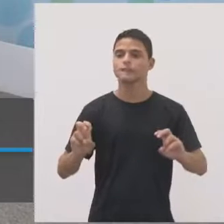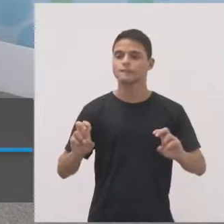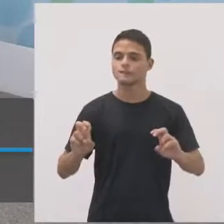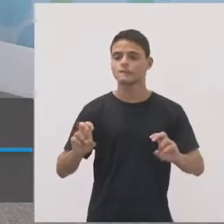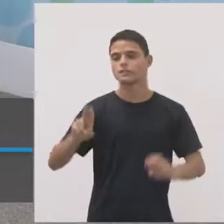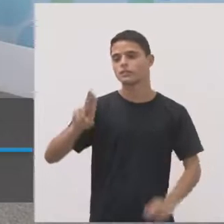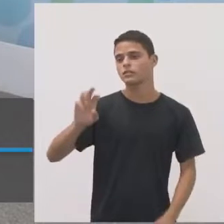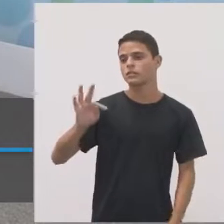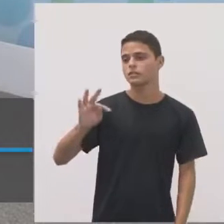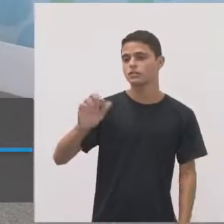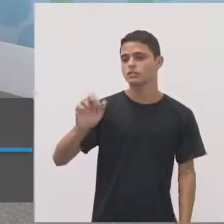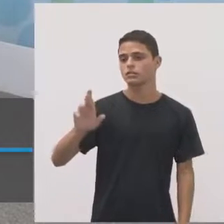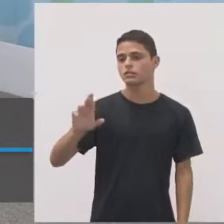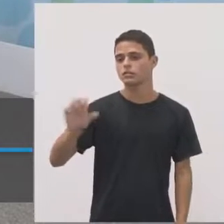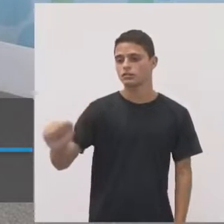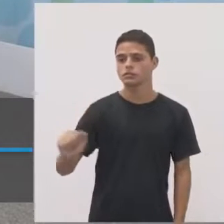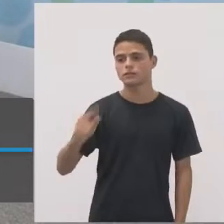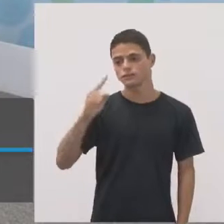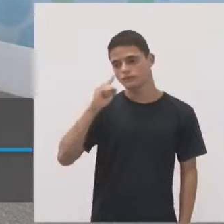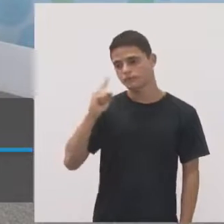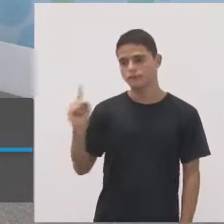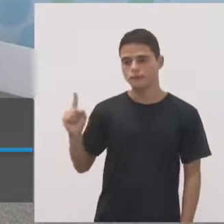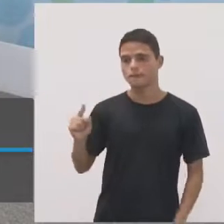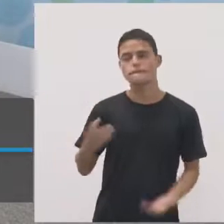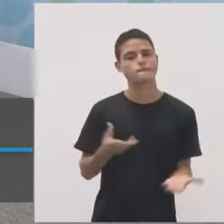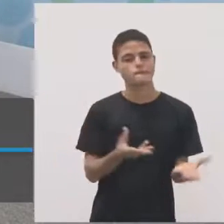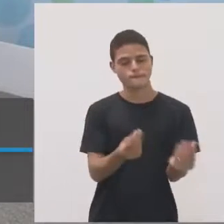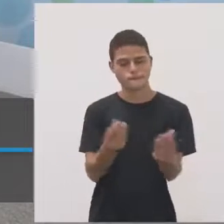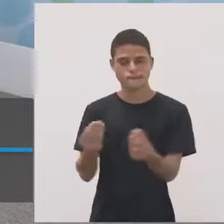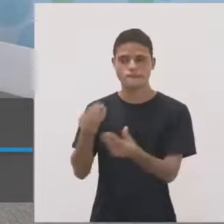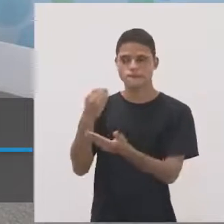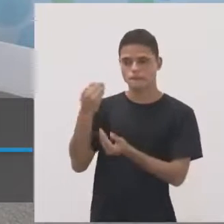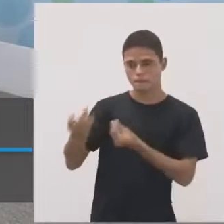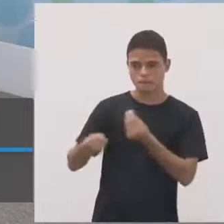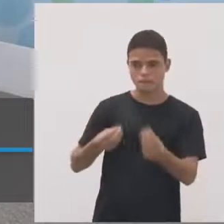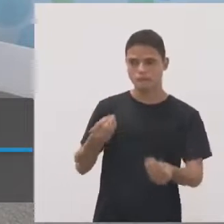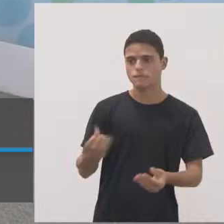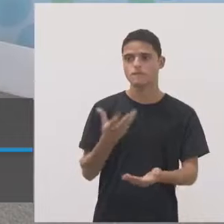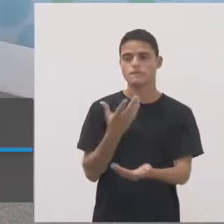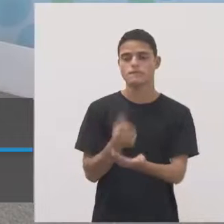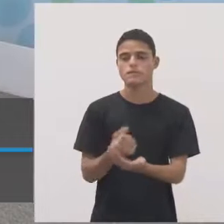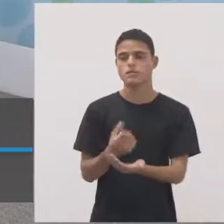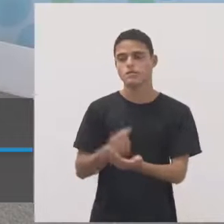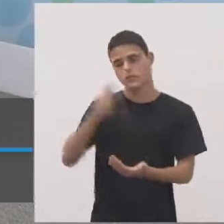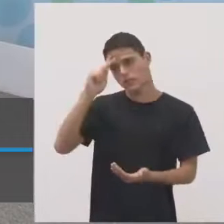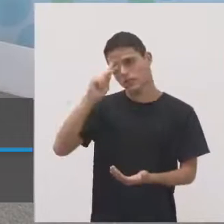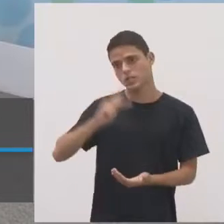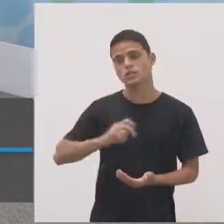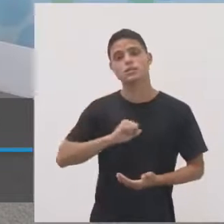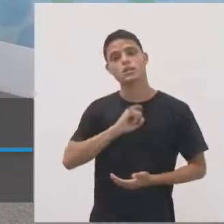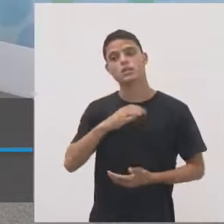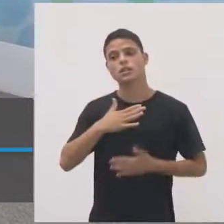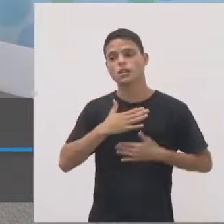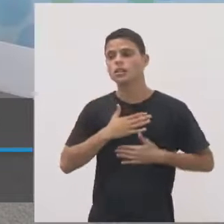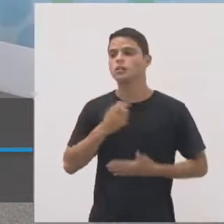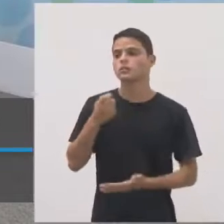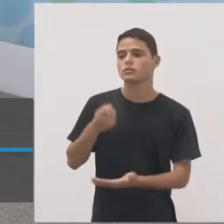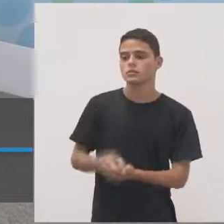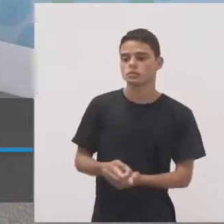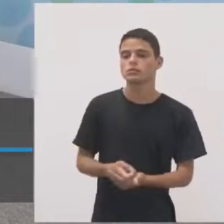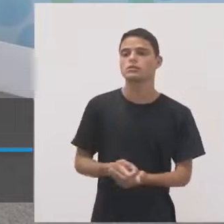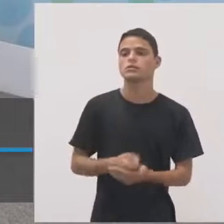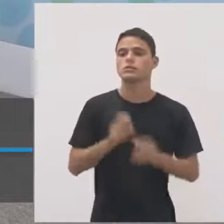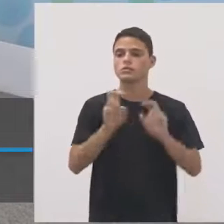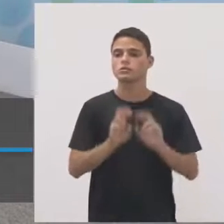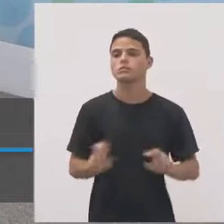escolas já receberam, quase todas. Tá? Mas eu vou fazer uma instalação pessoal, como se eu tivesse comprado um computador, né? Porque